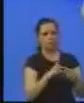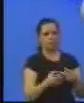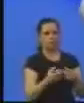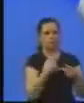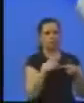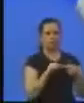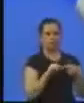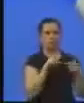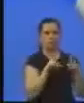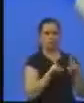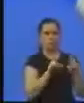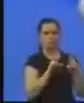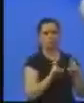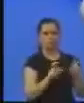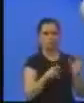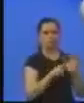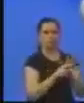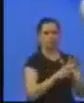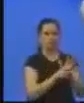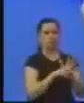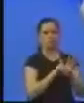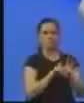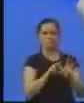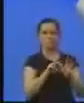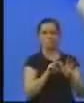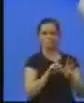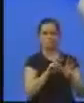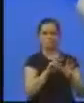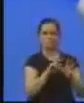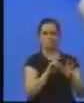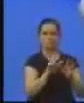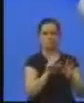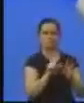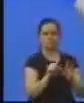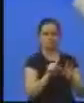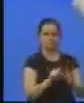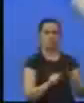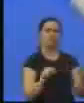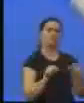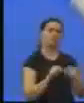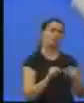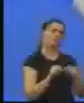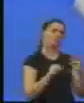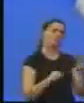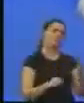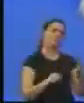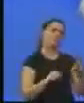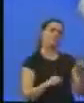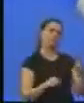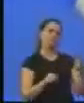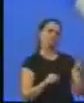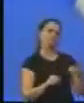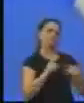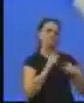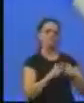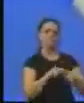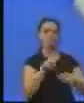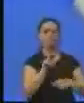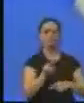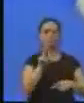cima do expoente. A derivada do expoente. Então, nós vamos fazer u' vezes e elevado a u.